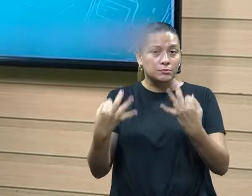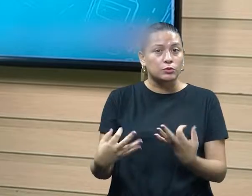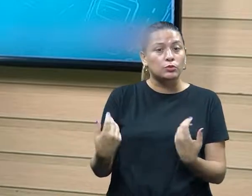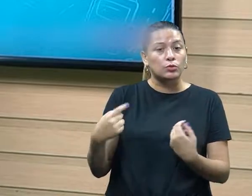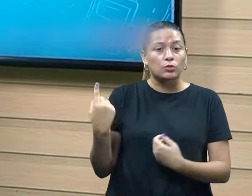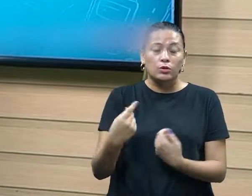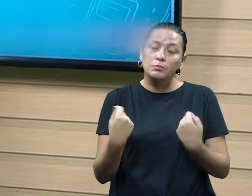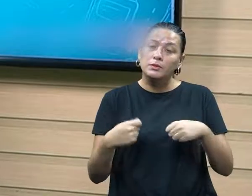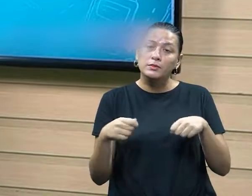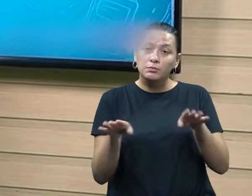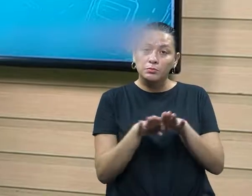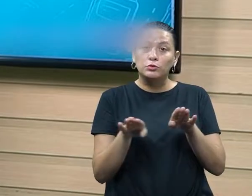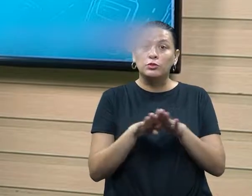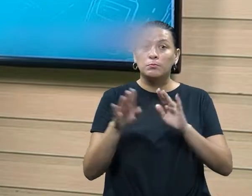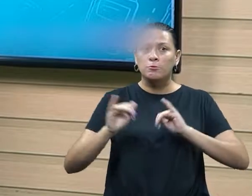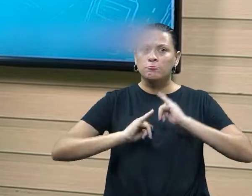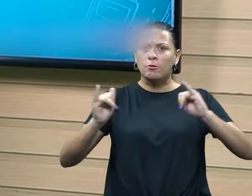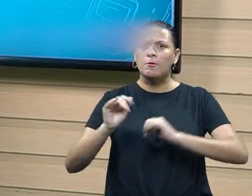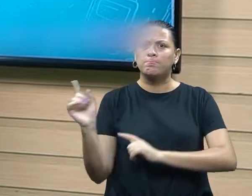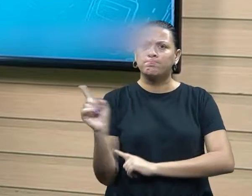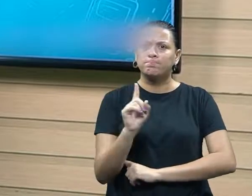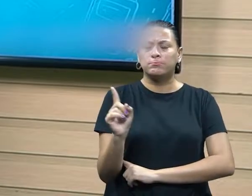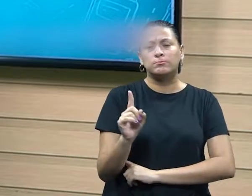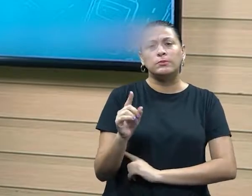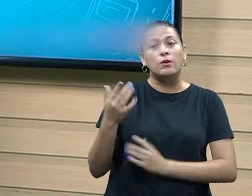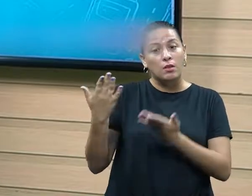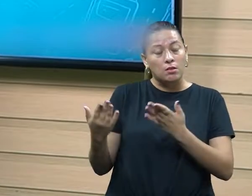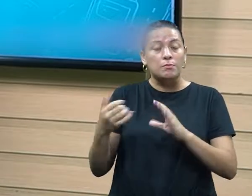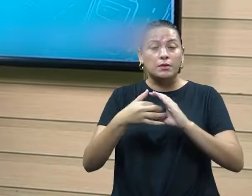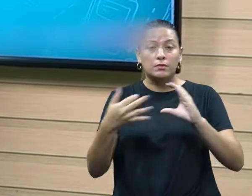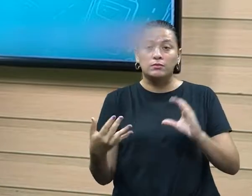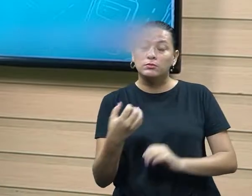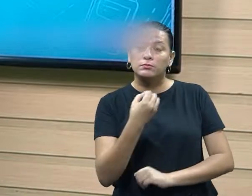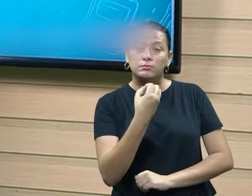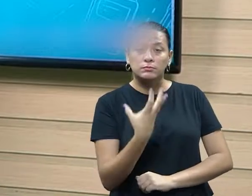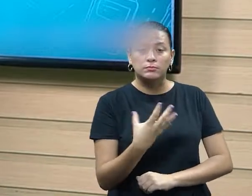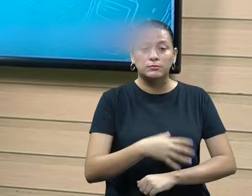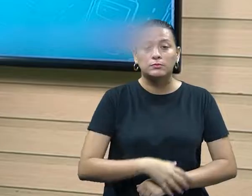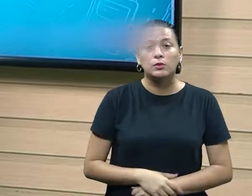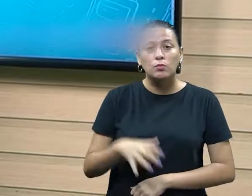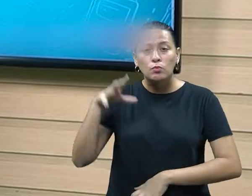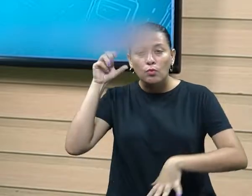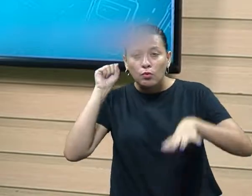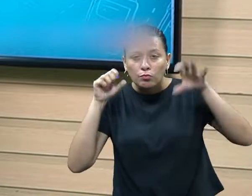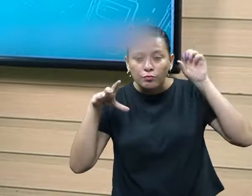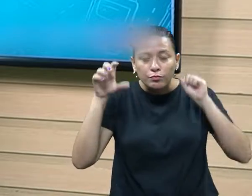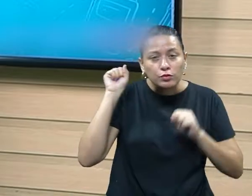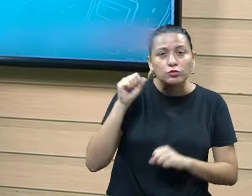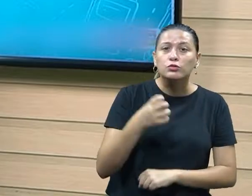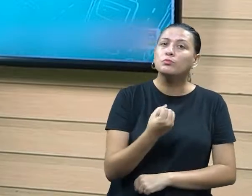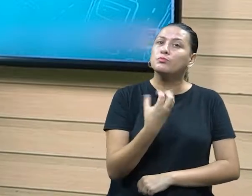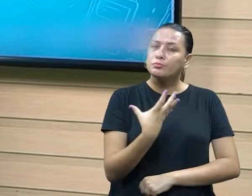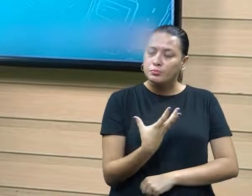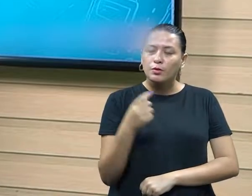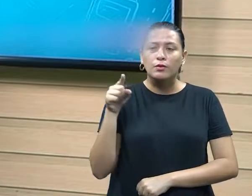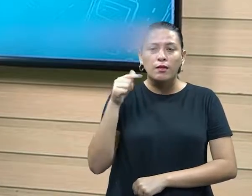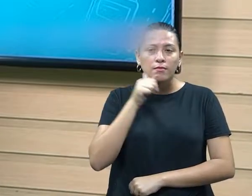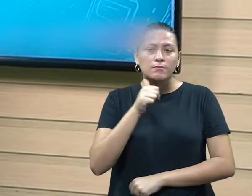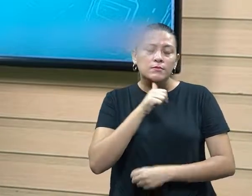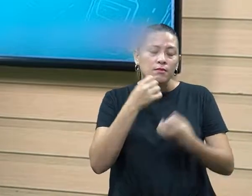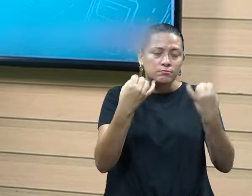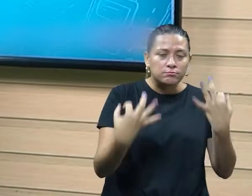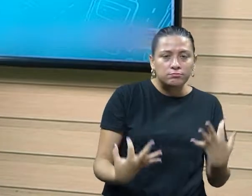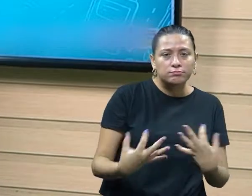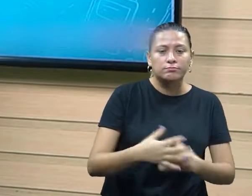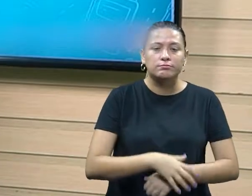não. É interessante essa característica do apoiador, é muito interessante em uma situação, que ele seja um bom ouvinte, que ela disse que é necessário fazer